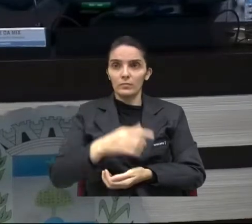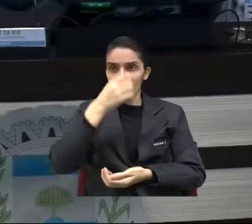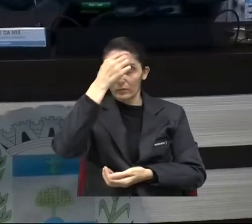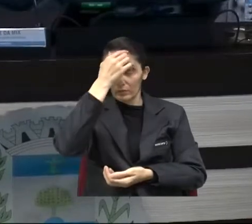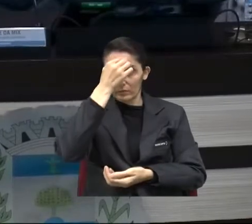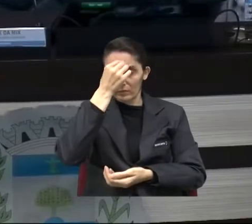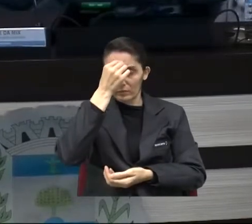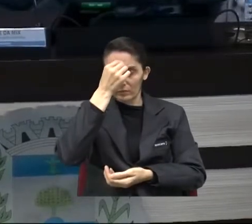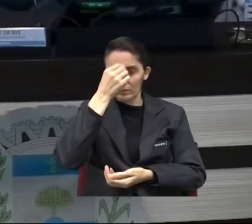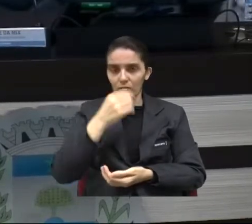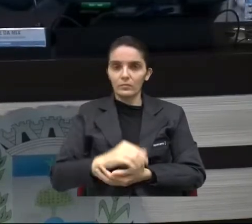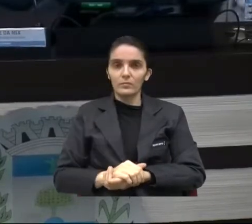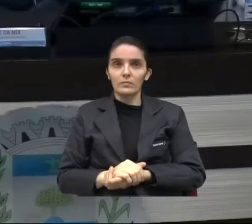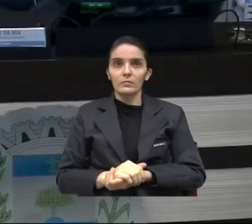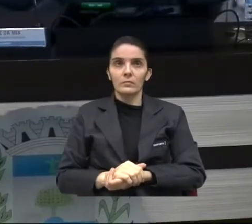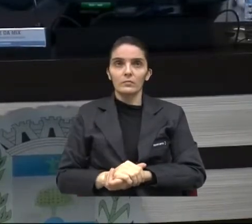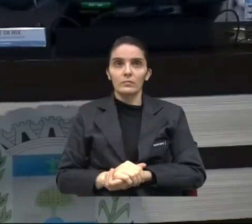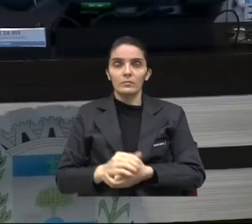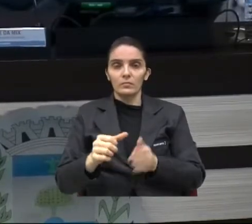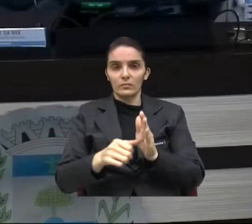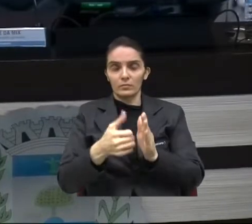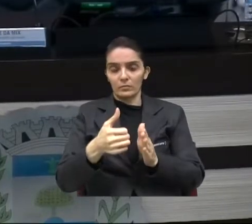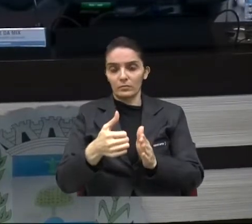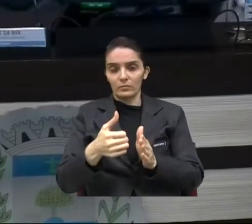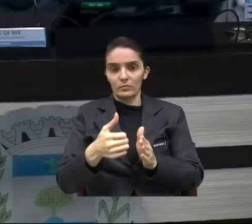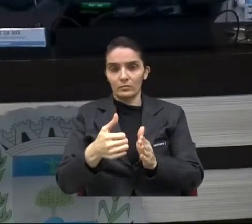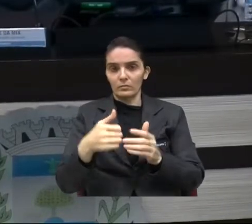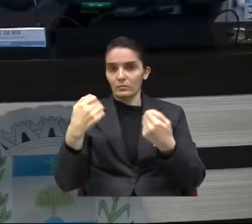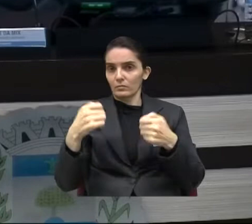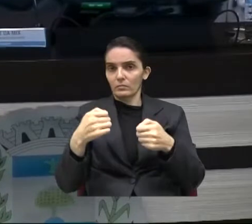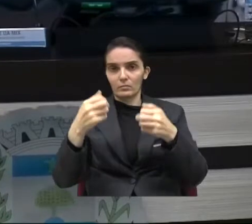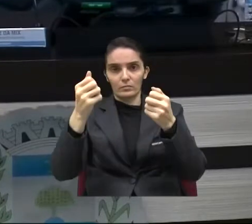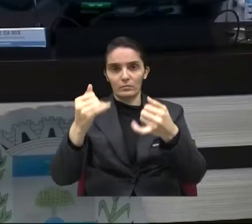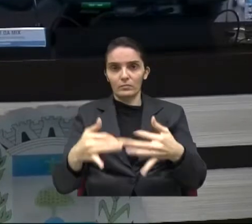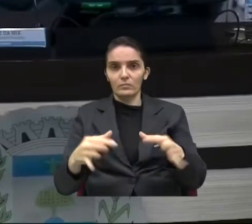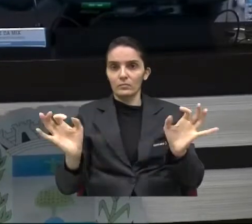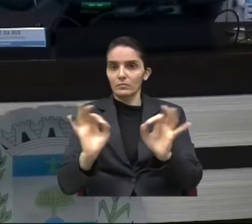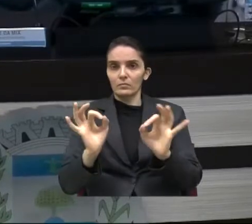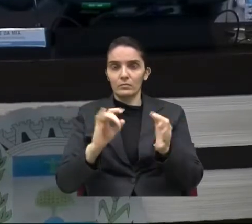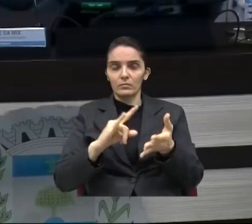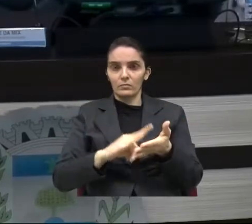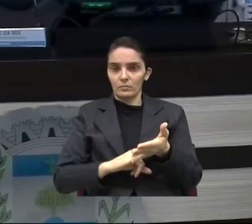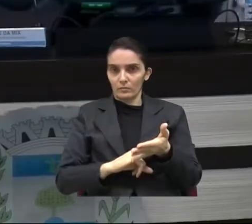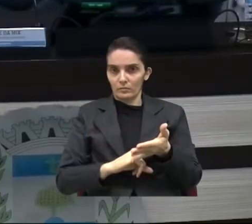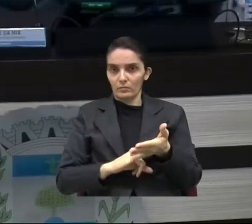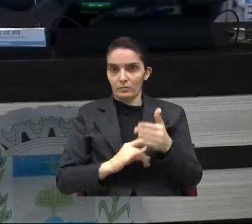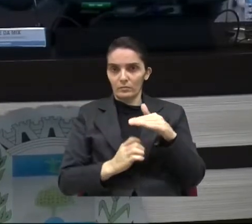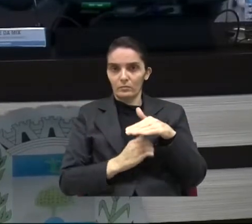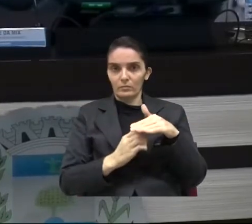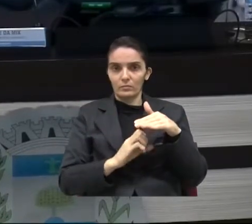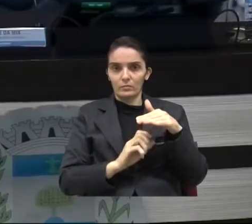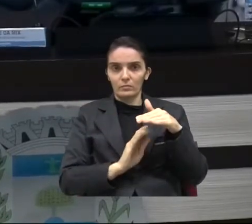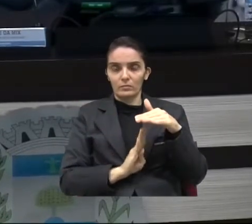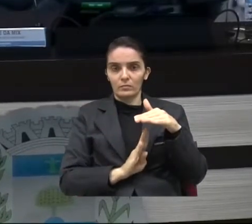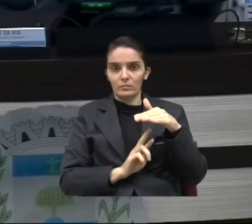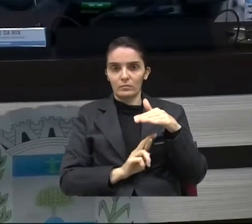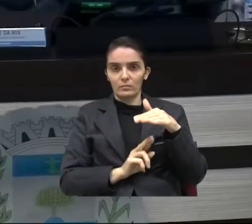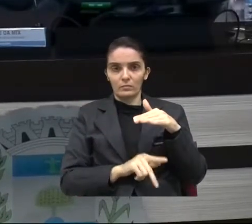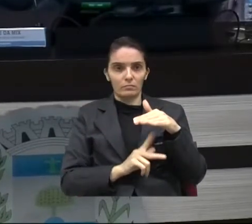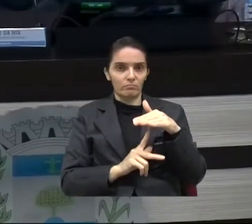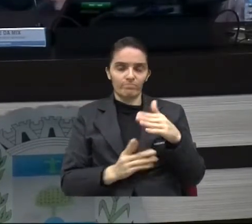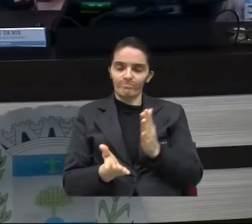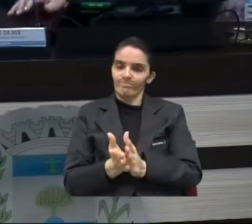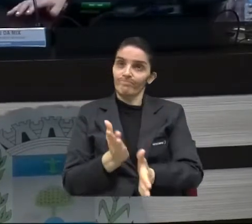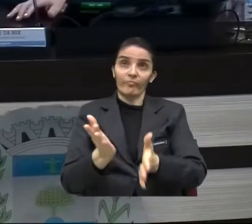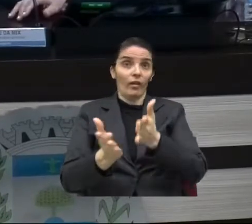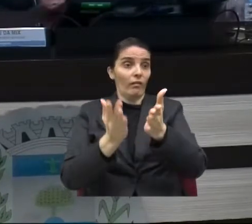presidente. Bom, primeiro que não preciso explicar para ninguém que o contrato dessa empresa BRK é um contrato maravilhoso, porque